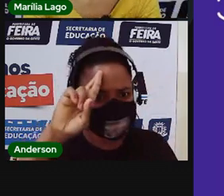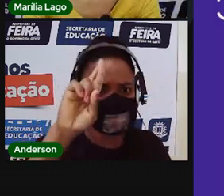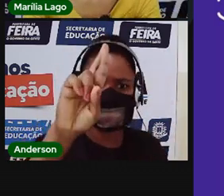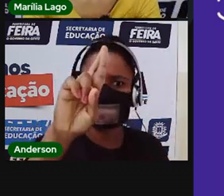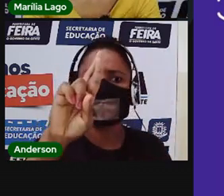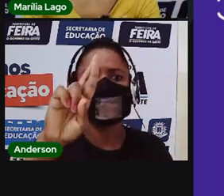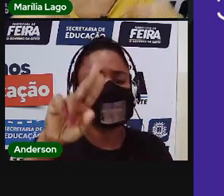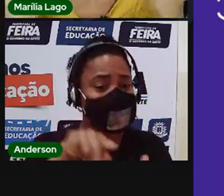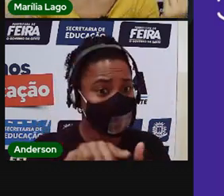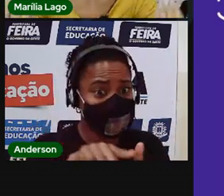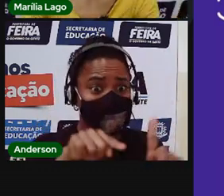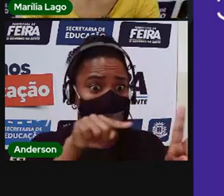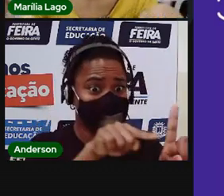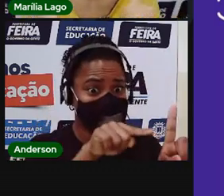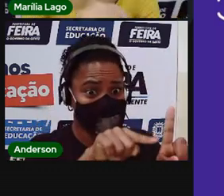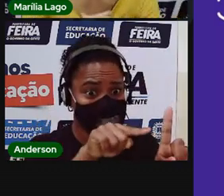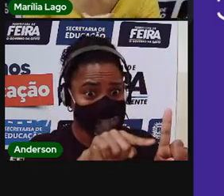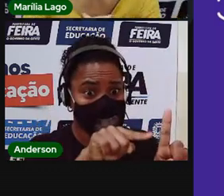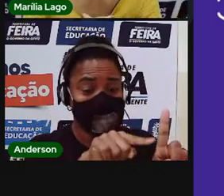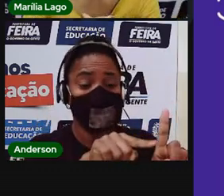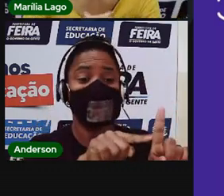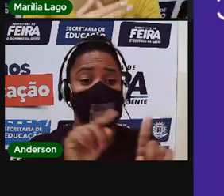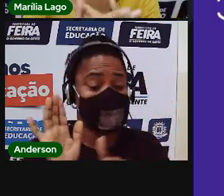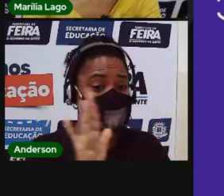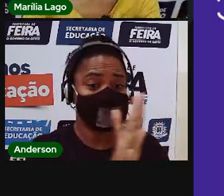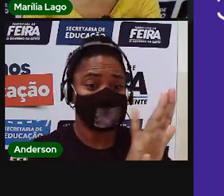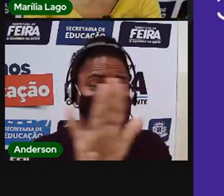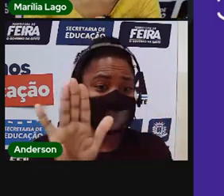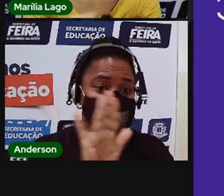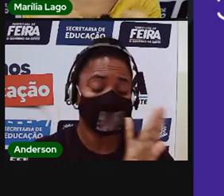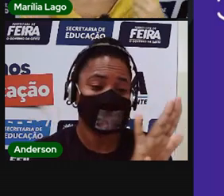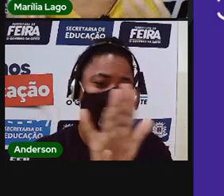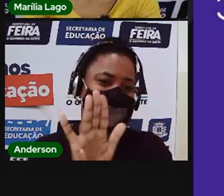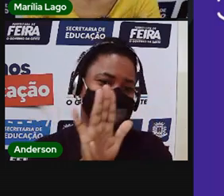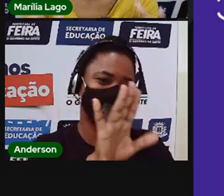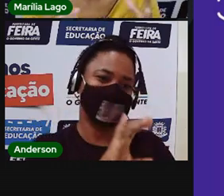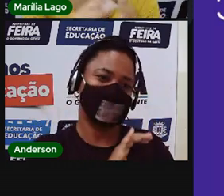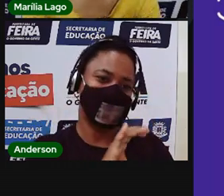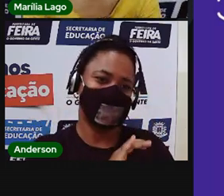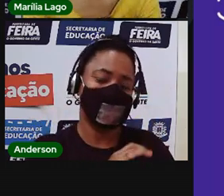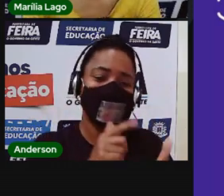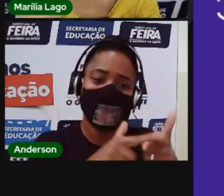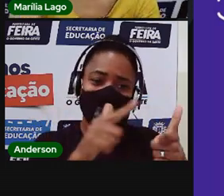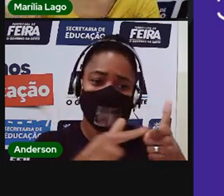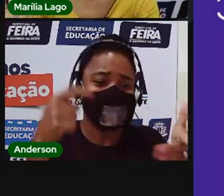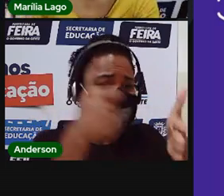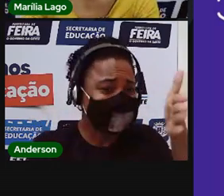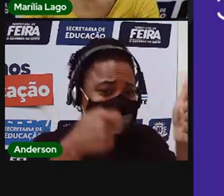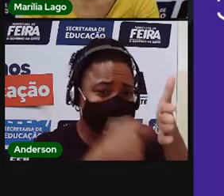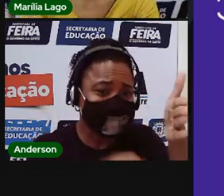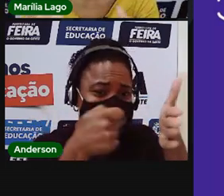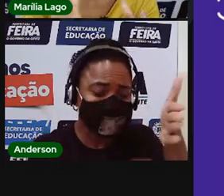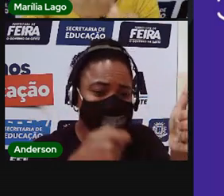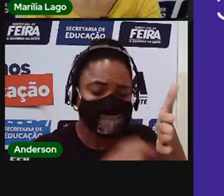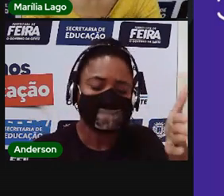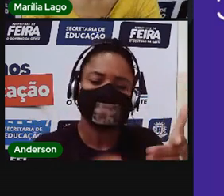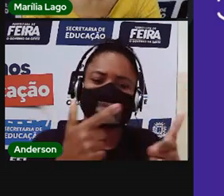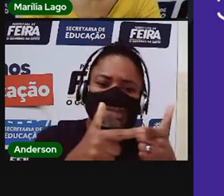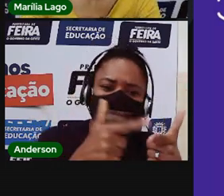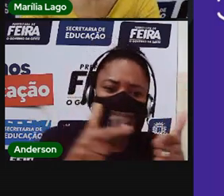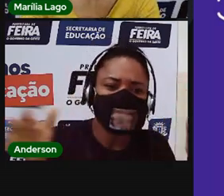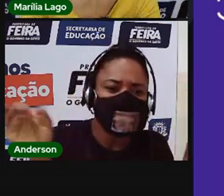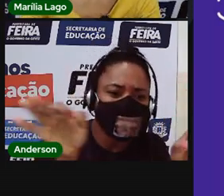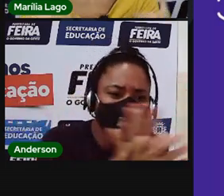alunos, reconhecendo os problemas, né, enfrentando, buscando melhorias, buscando soluções